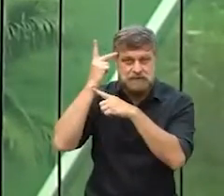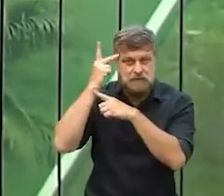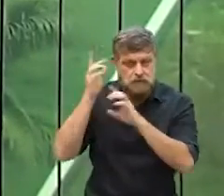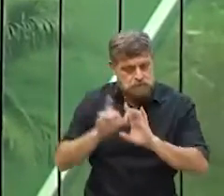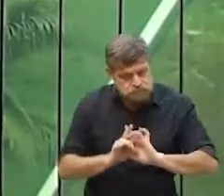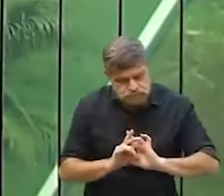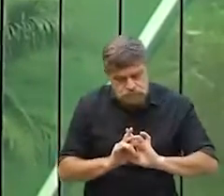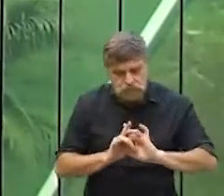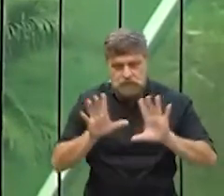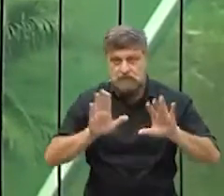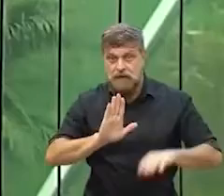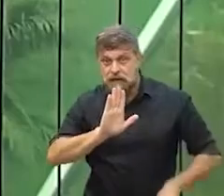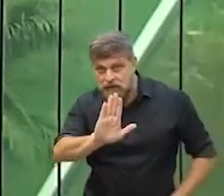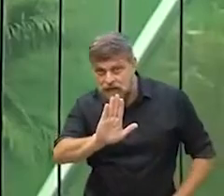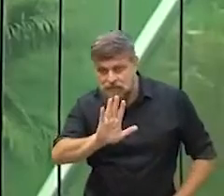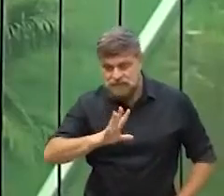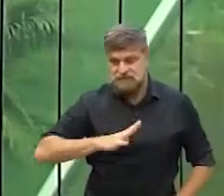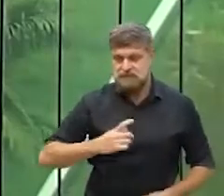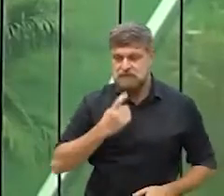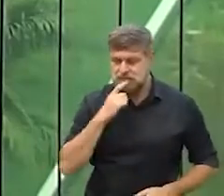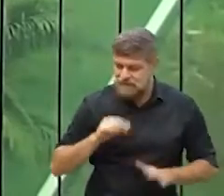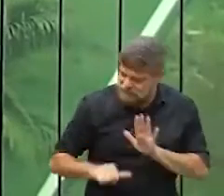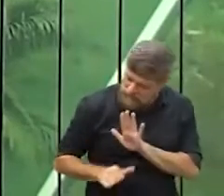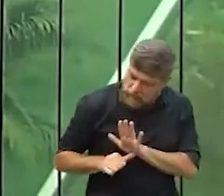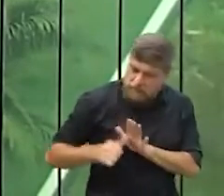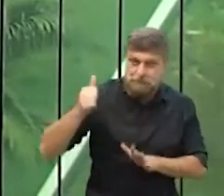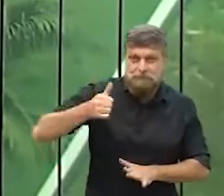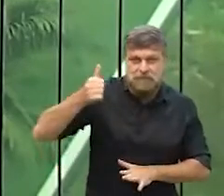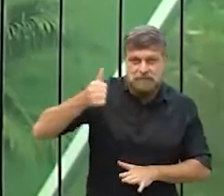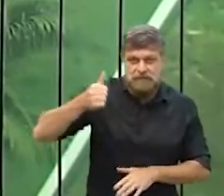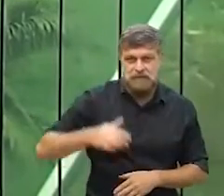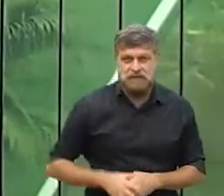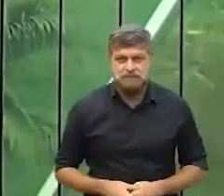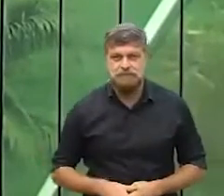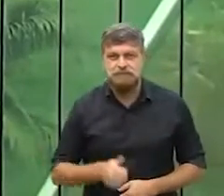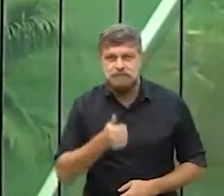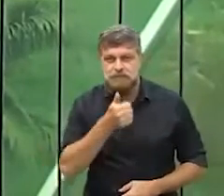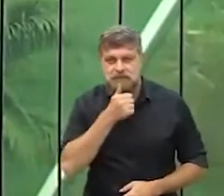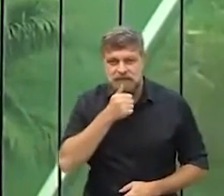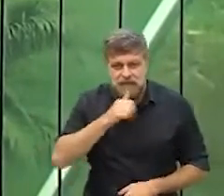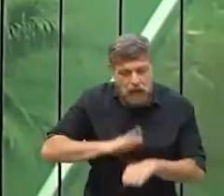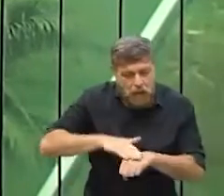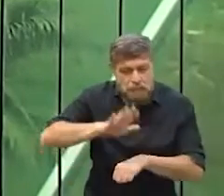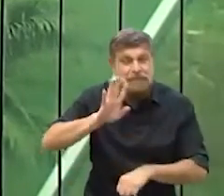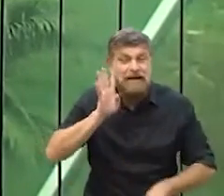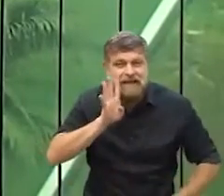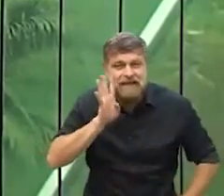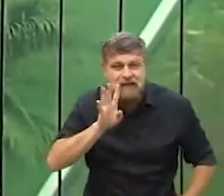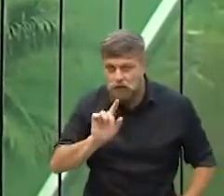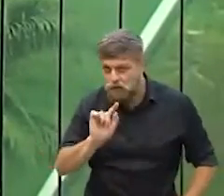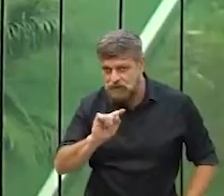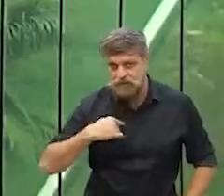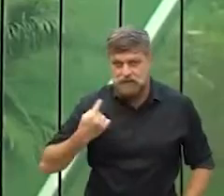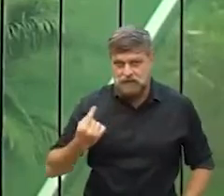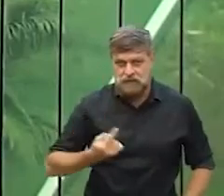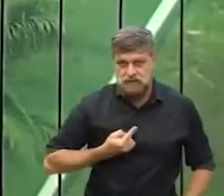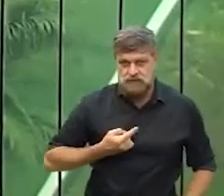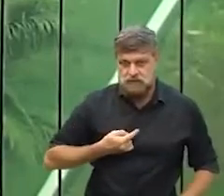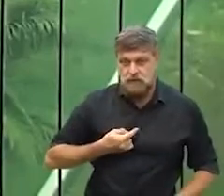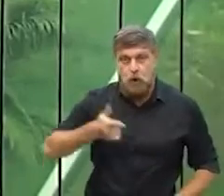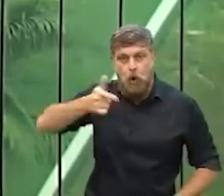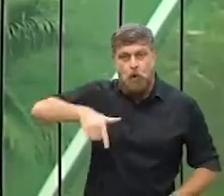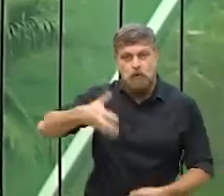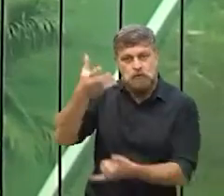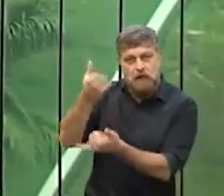Paulo usarem livremente, mas Campinas foi a pioneira. E sabe o que é ainda mais legal? Hoje a gente vai falar